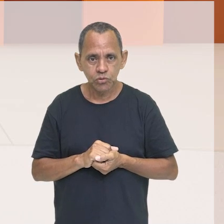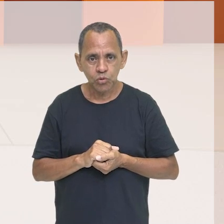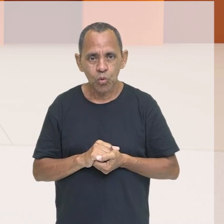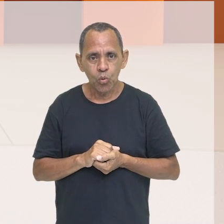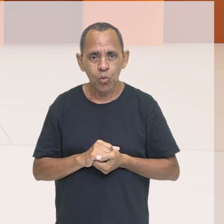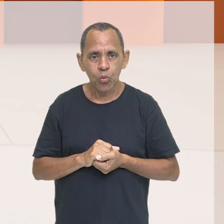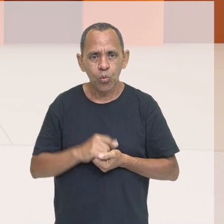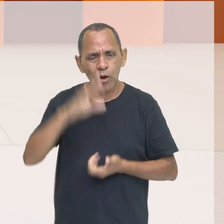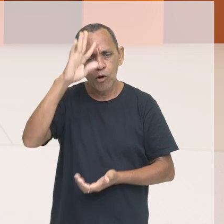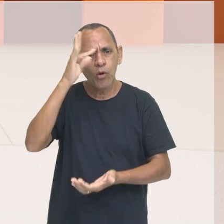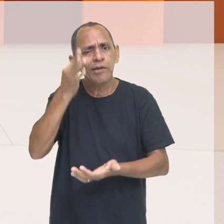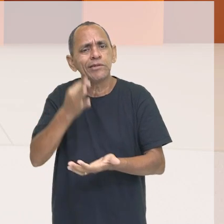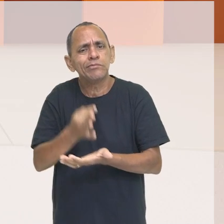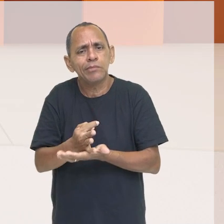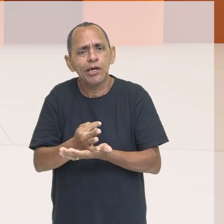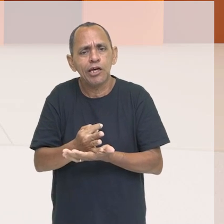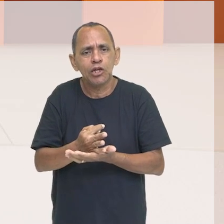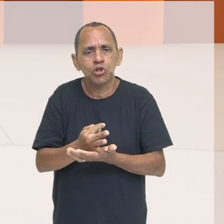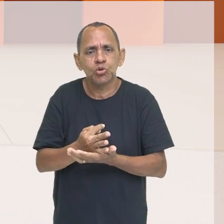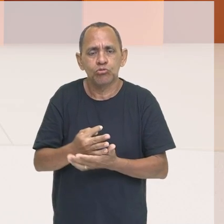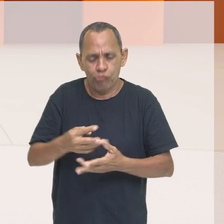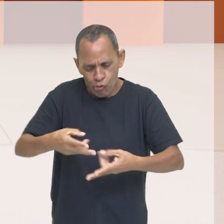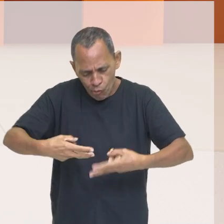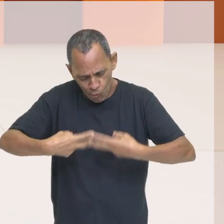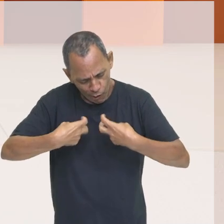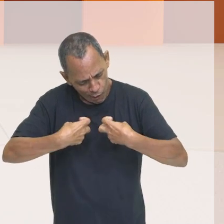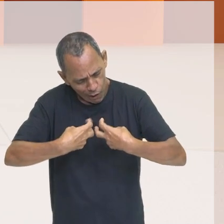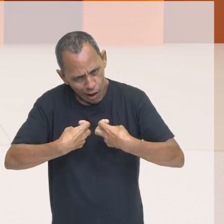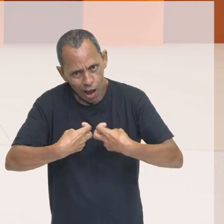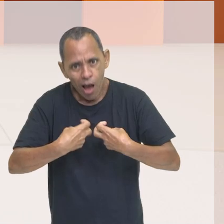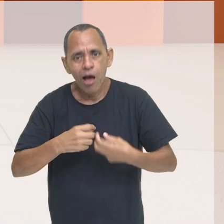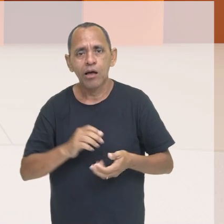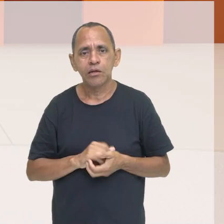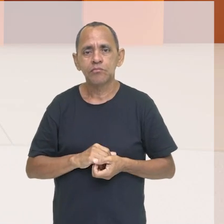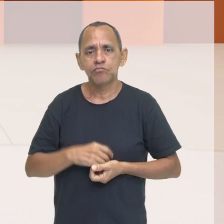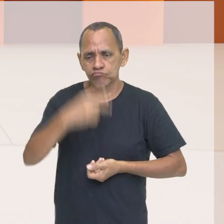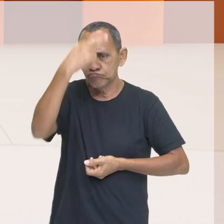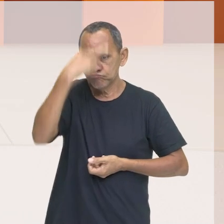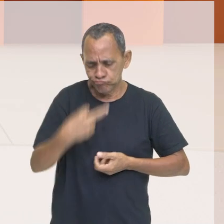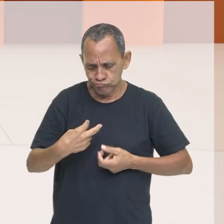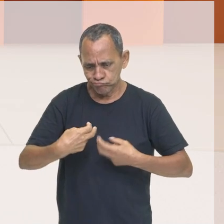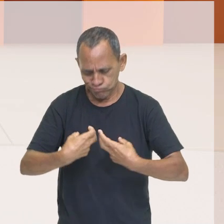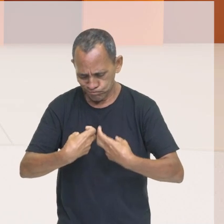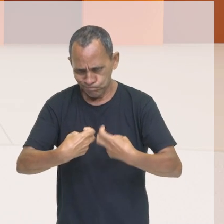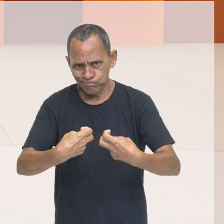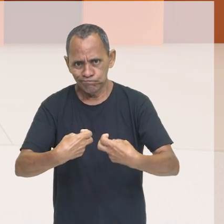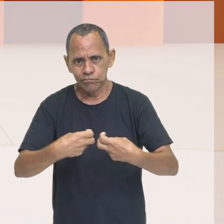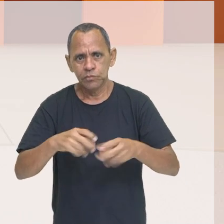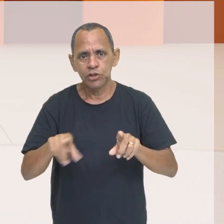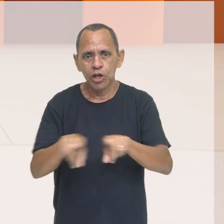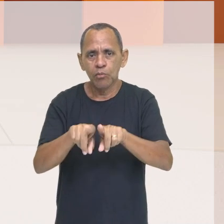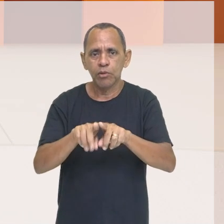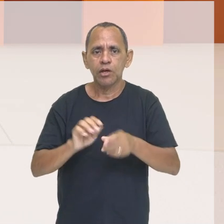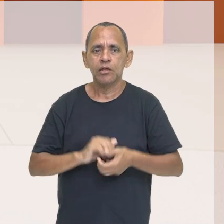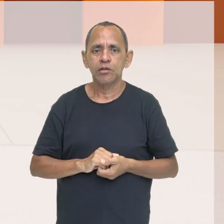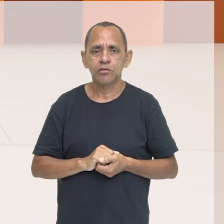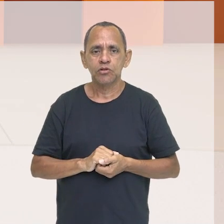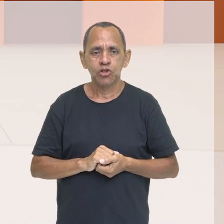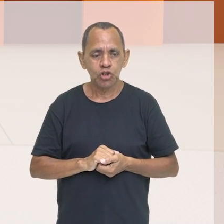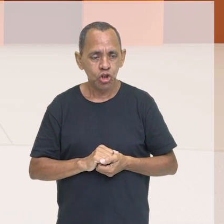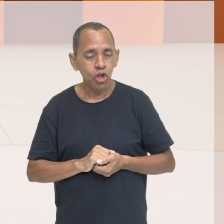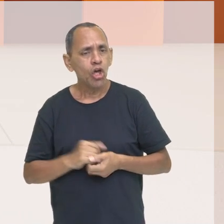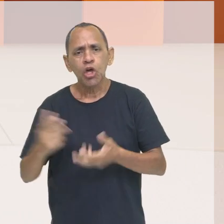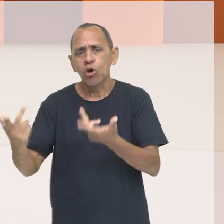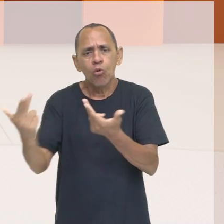si, enquanto sujeito, e do outro como seu igual e, ao mesmo tempo, diferente. Então, Honneth vai dizer o